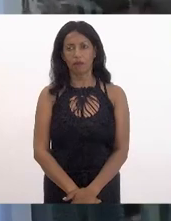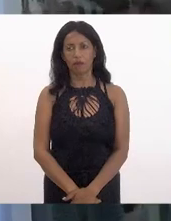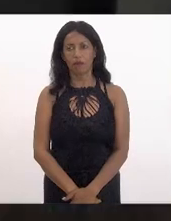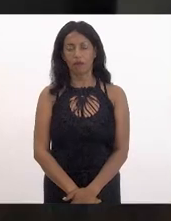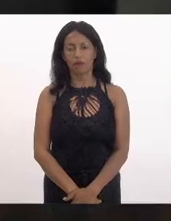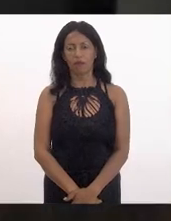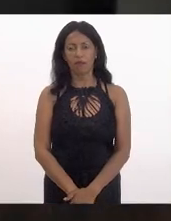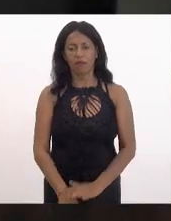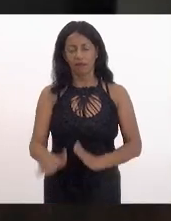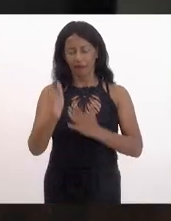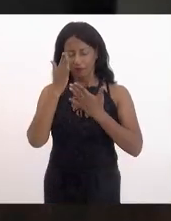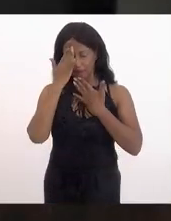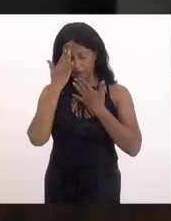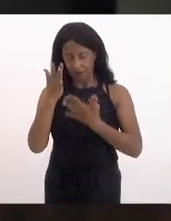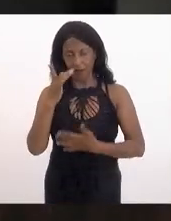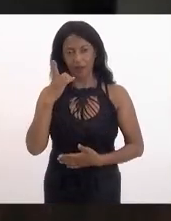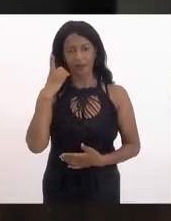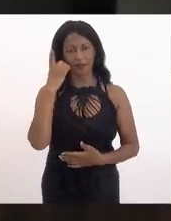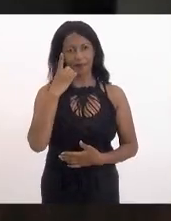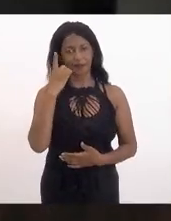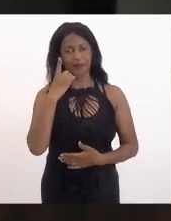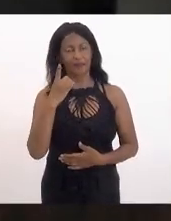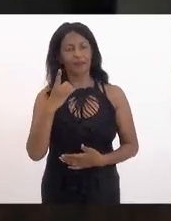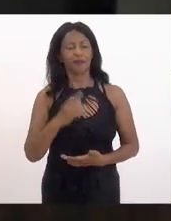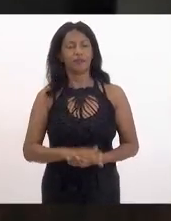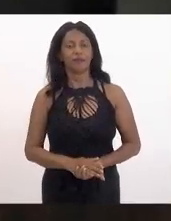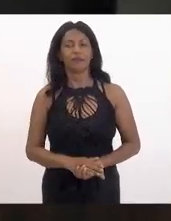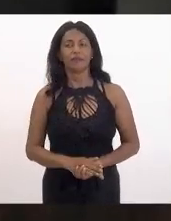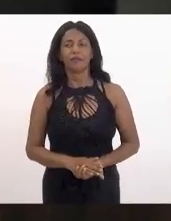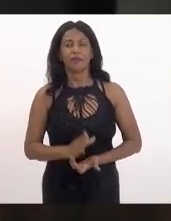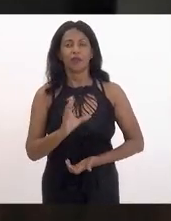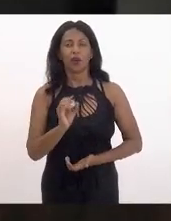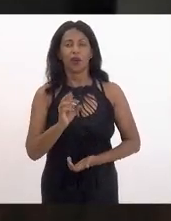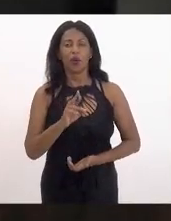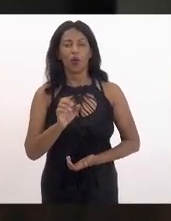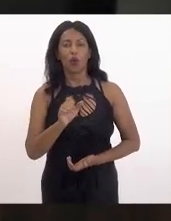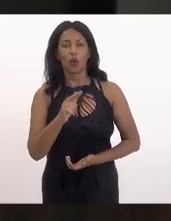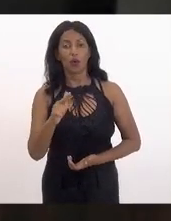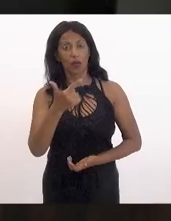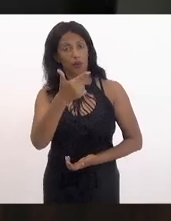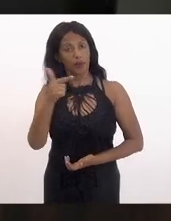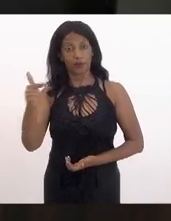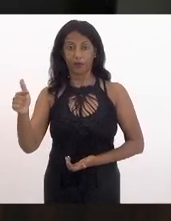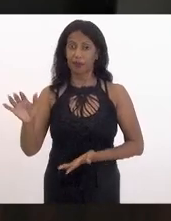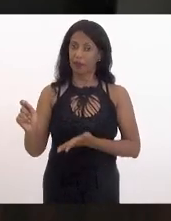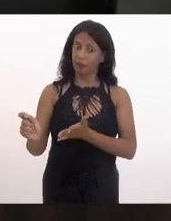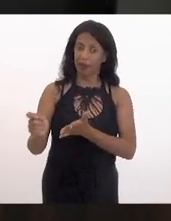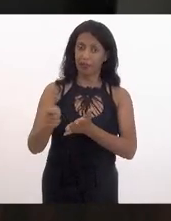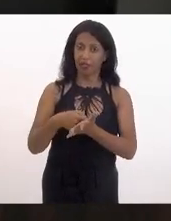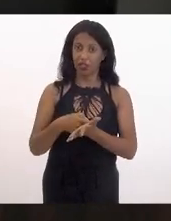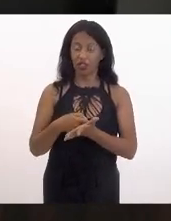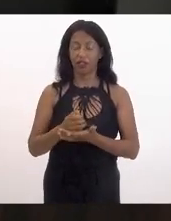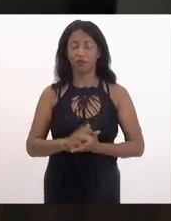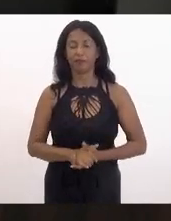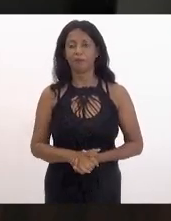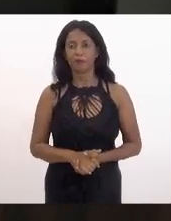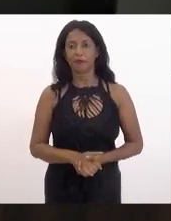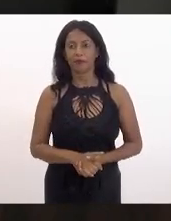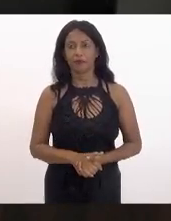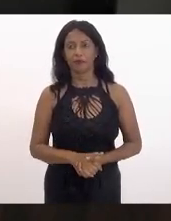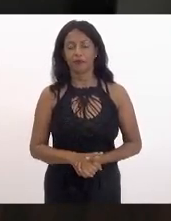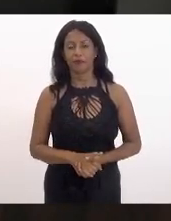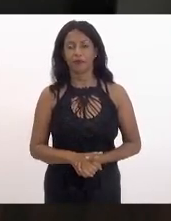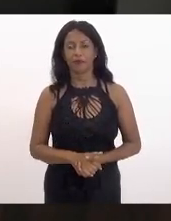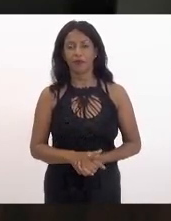e agradeço Deputado Coronel Jairo E aí não havendo mais oradores inscritos